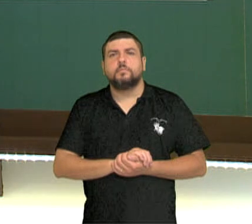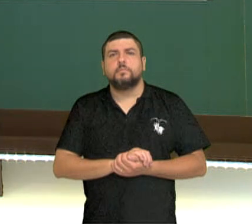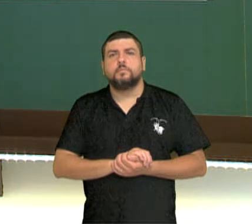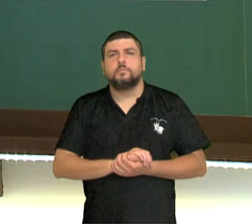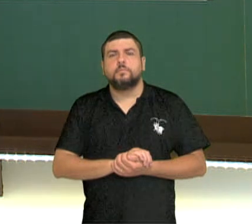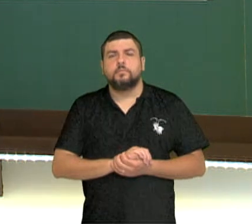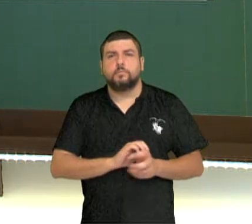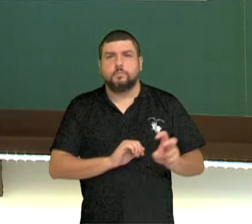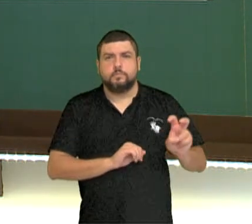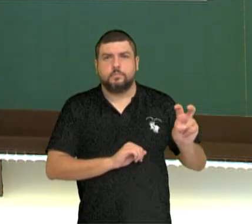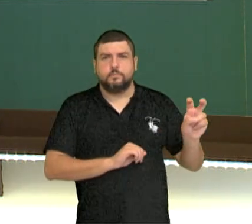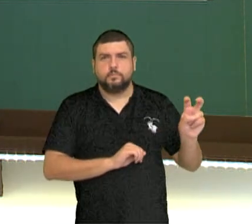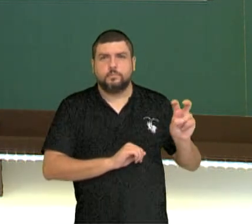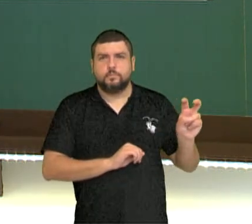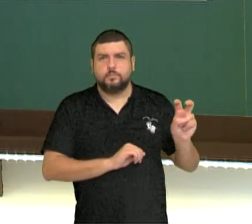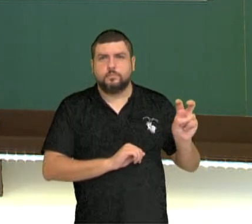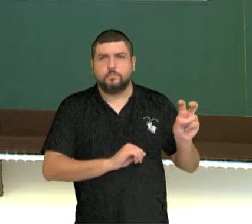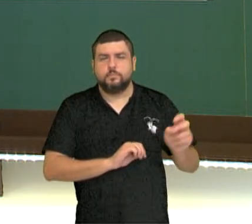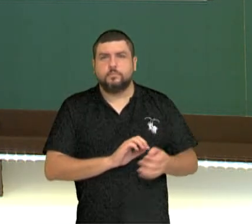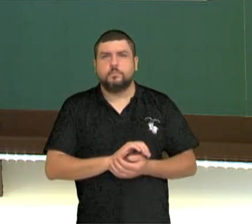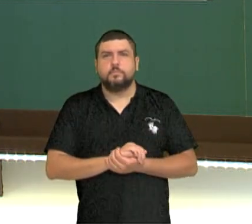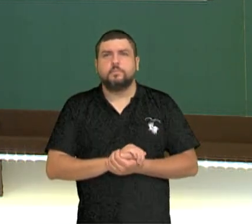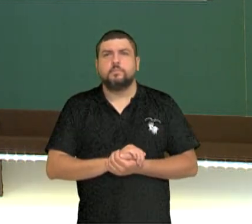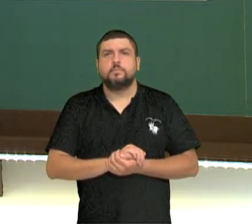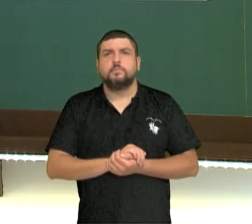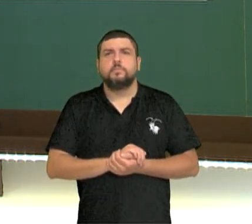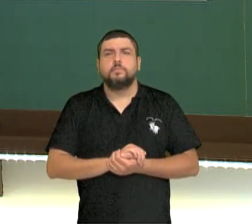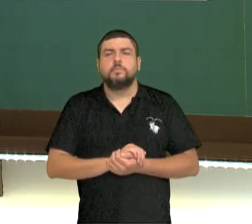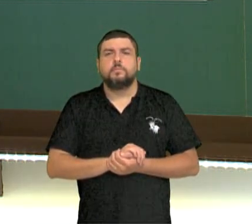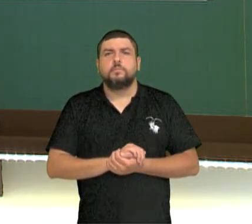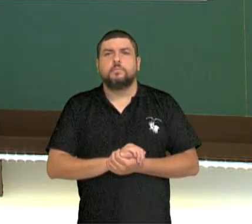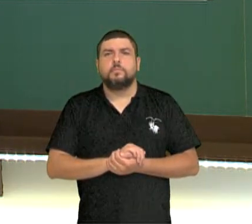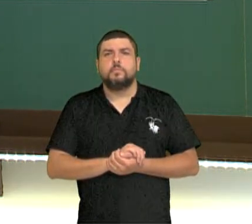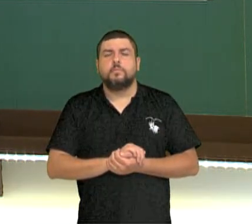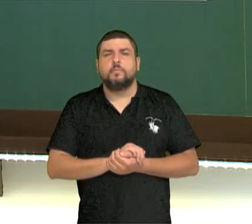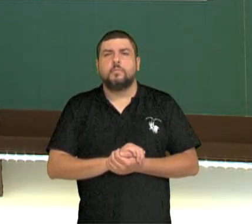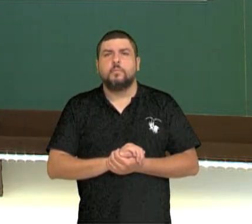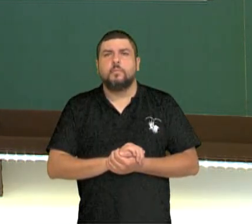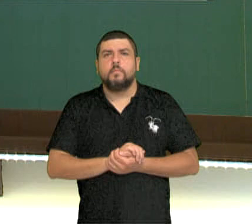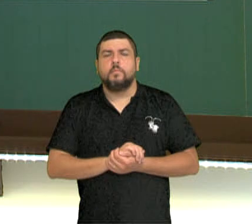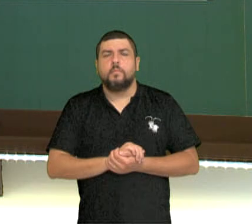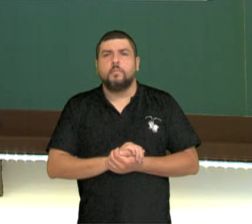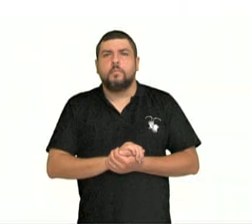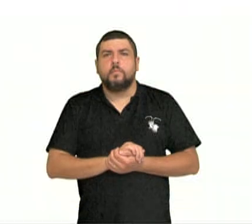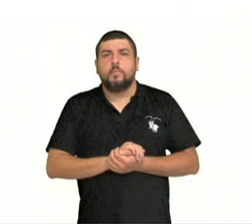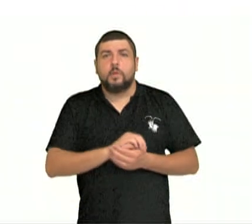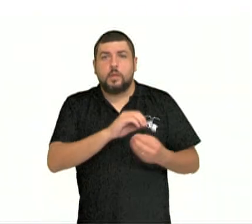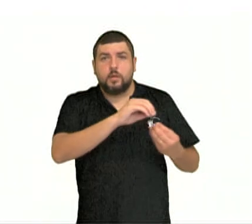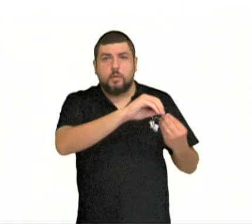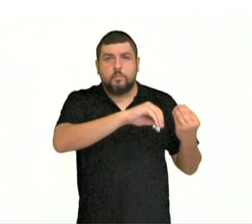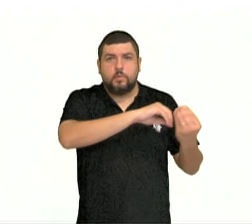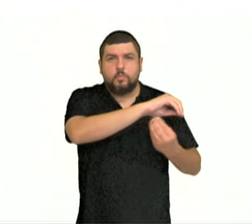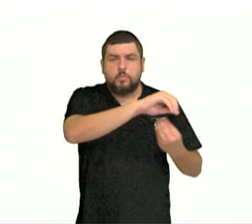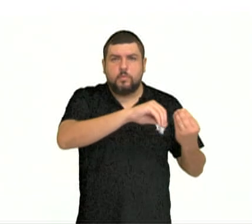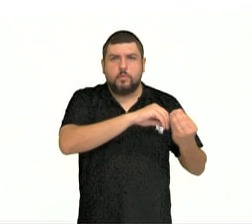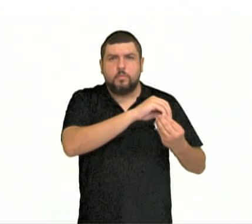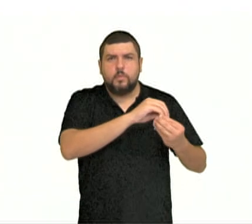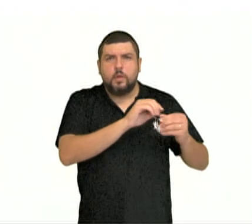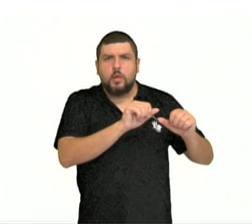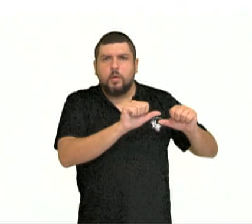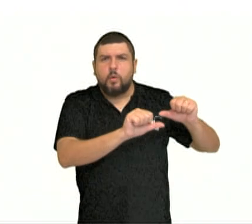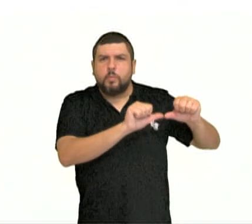Quinto passo, alterar a quantidade de reagente ou de um produto, até encontrar